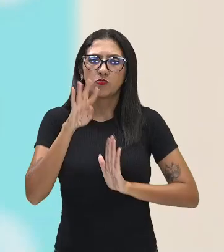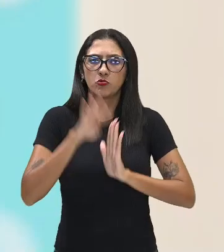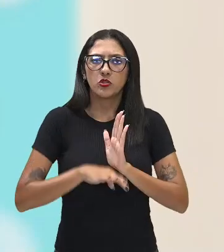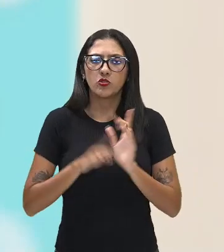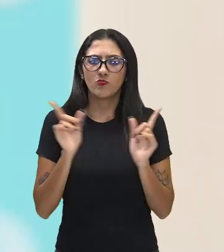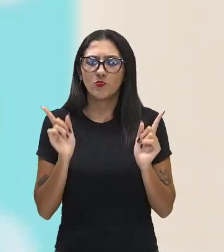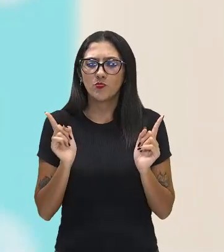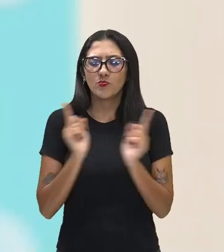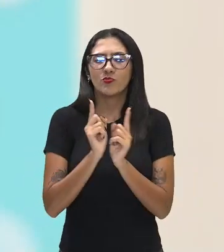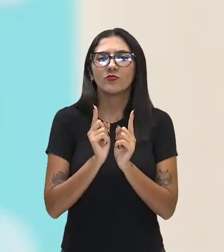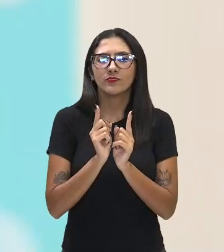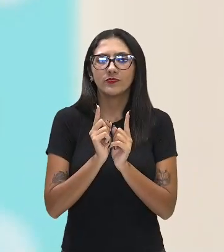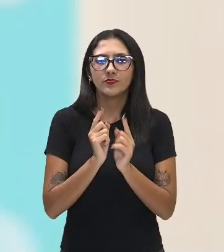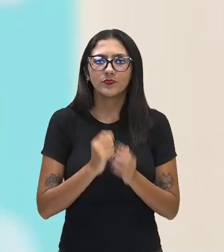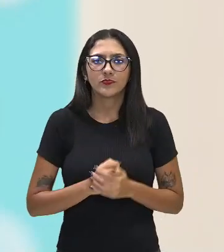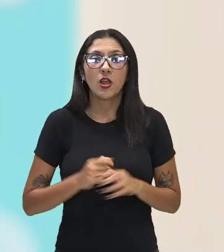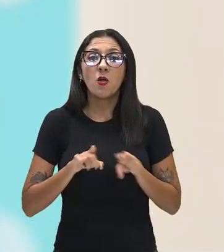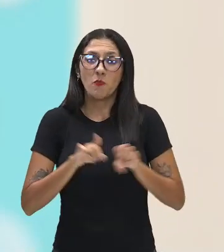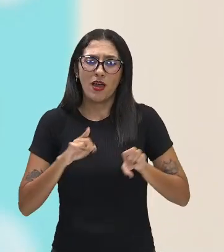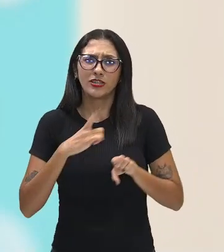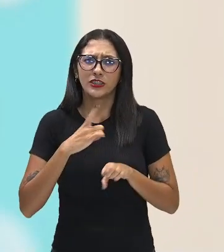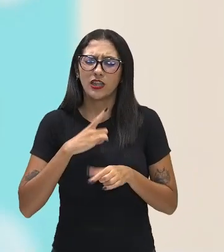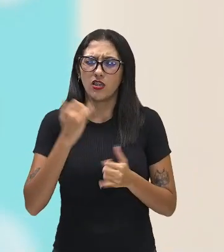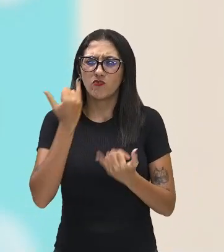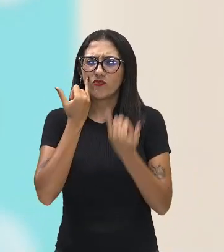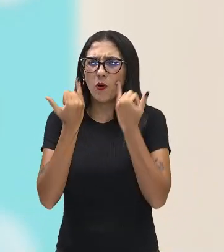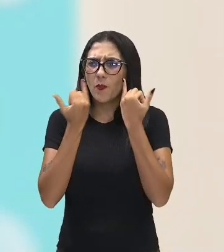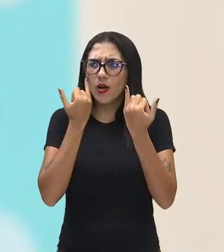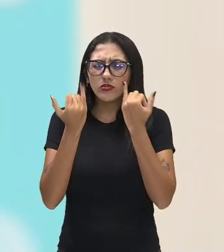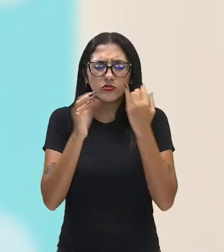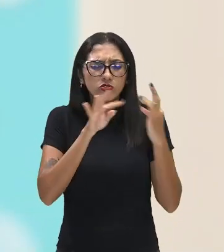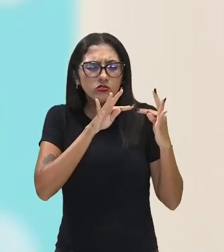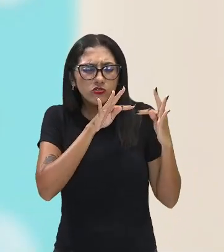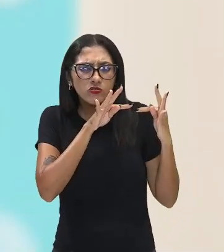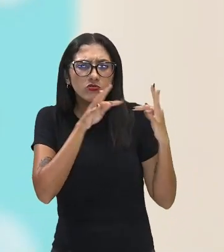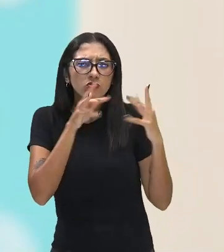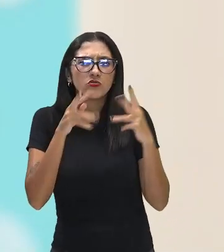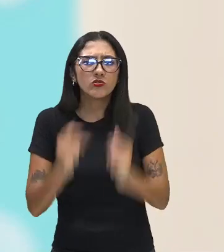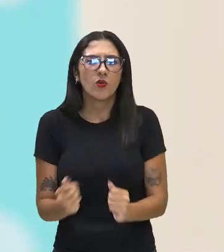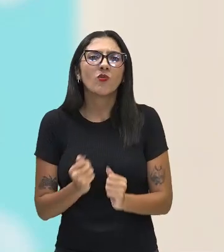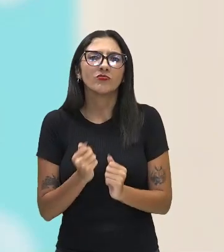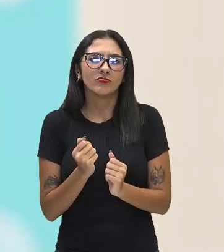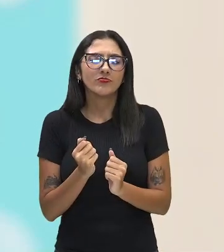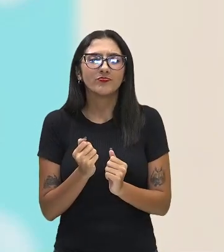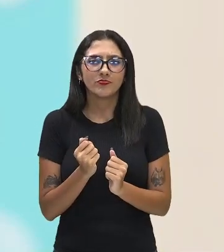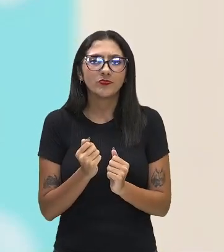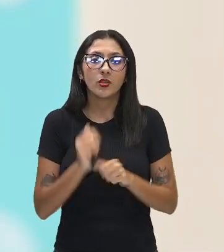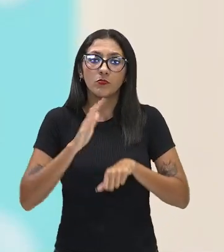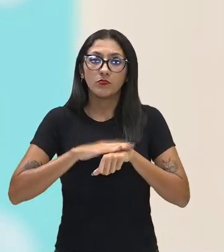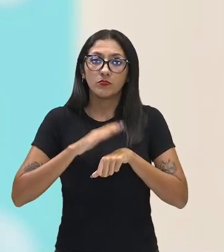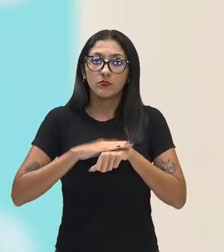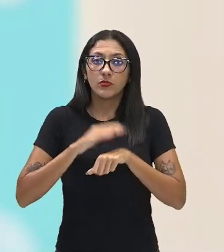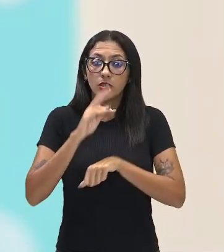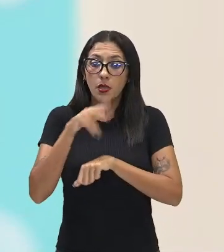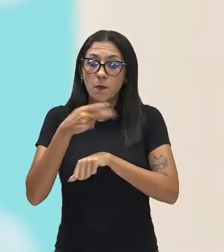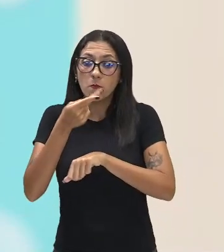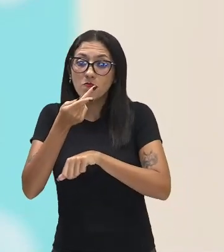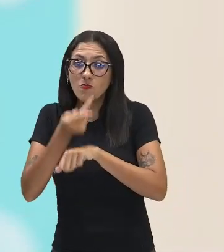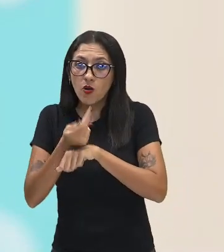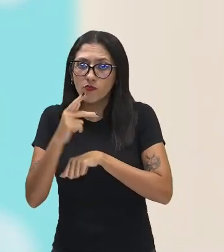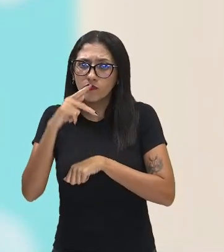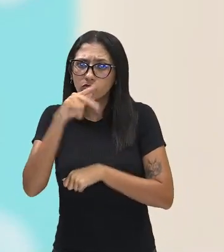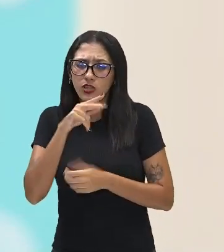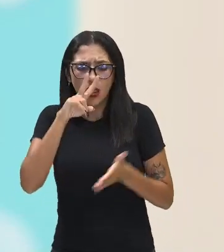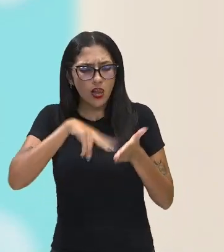no entanto, vai aparecer todas as informações que o leitor deve saber, né, sobre esse